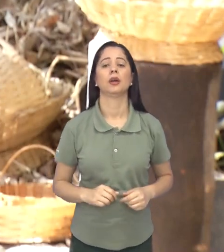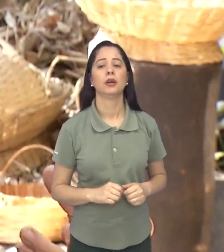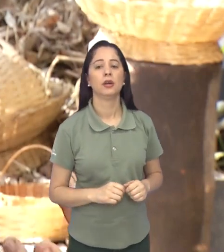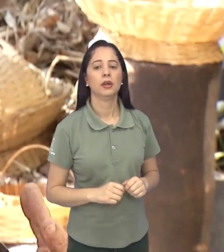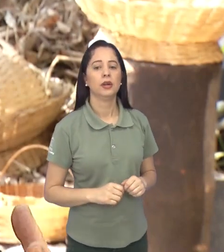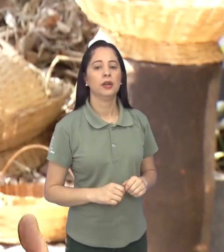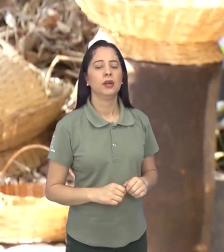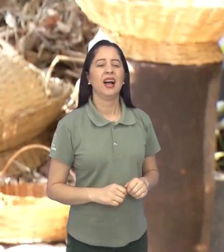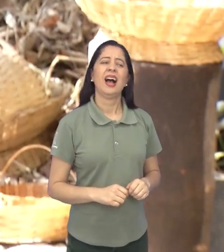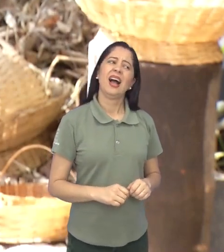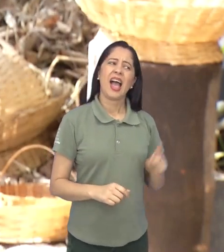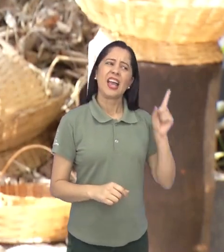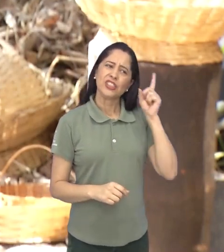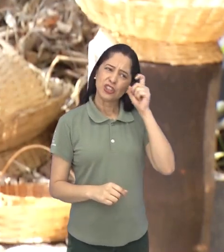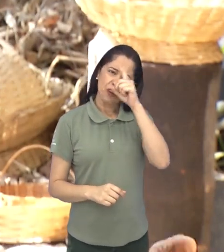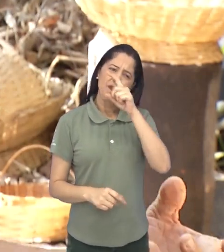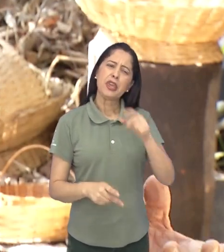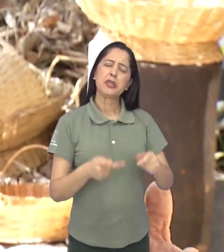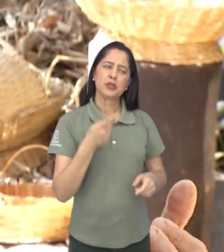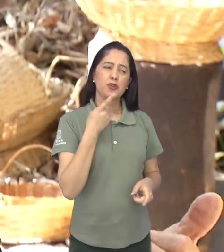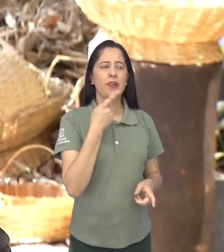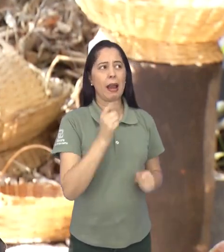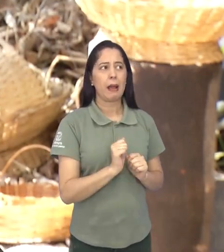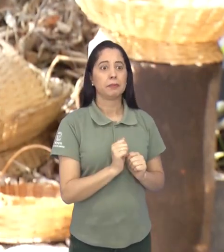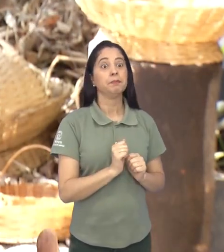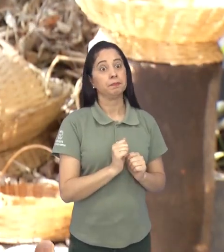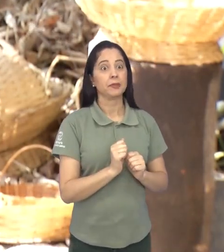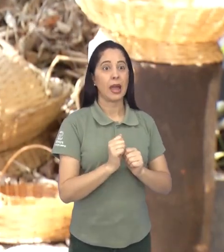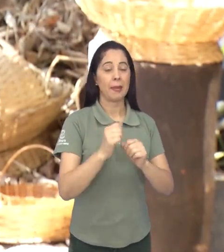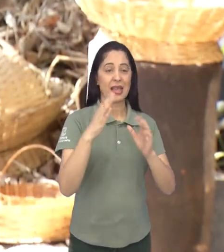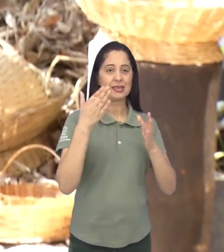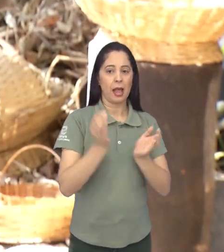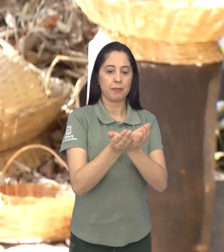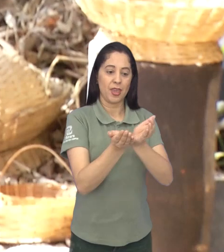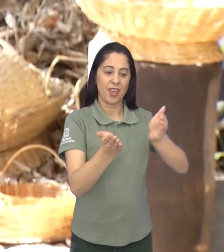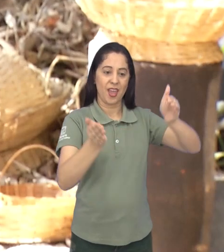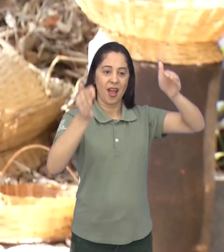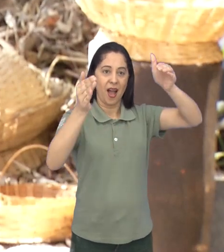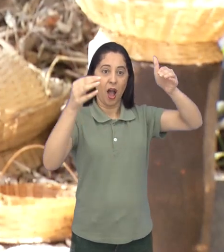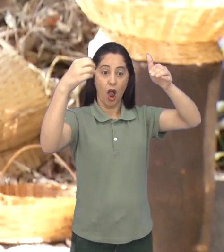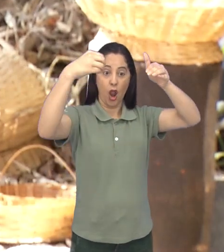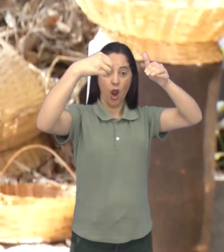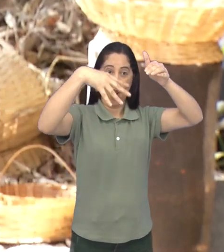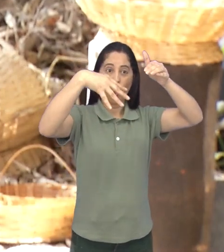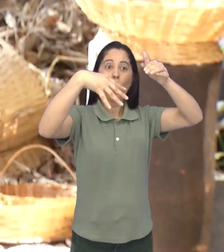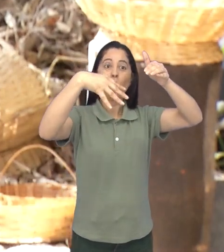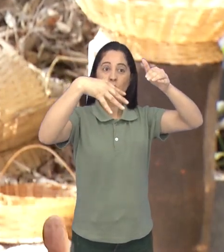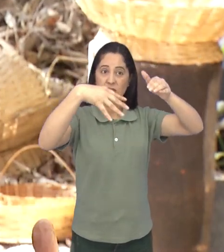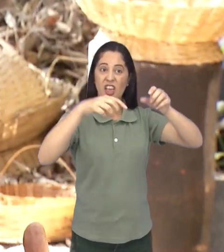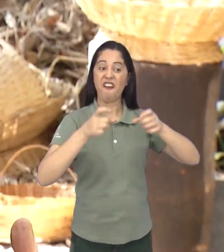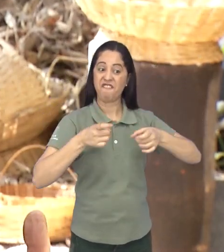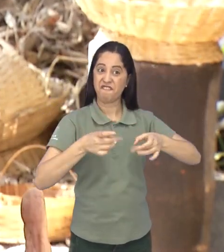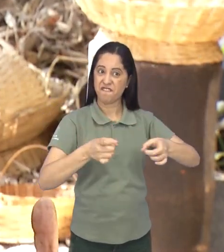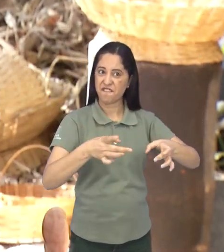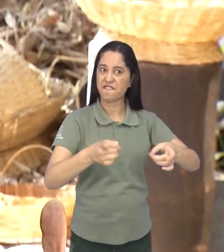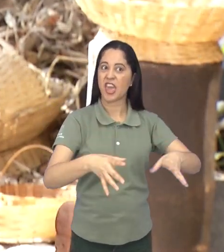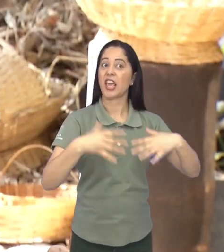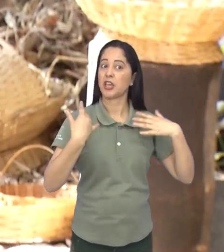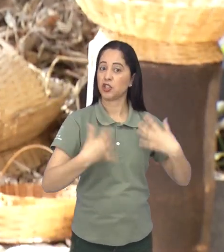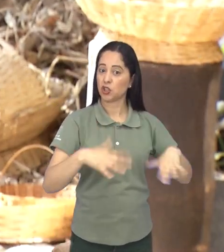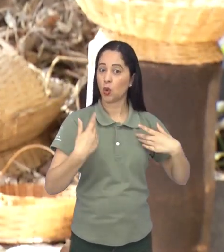difícil enumerar, mas luminária sai muito. O